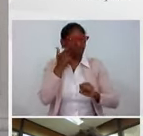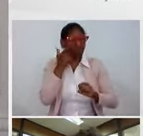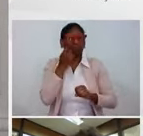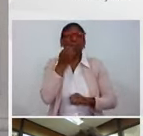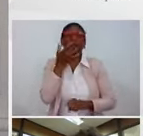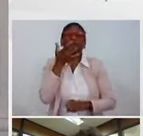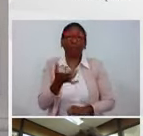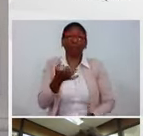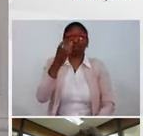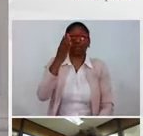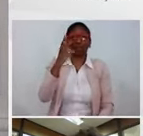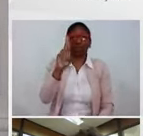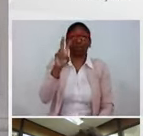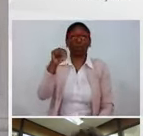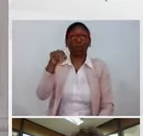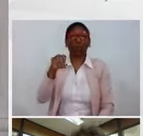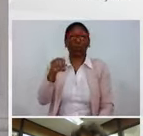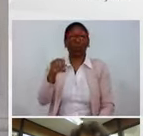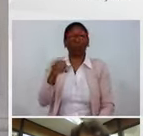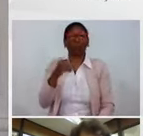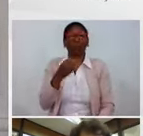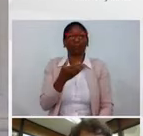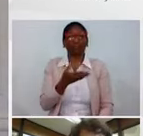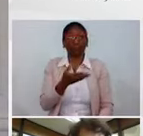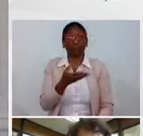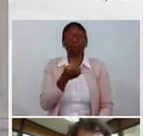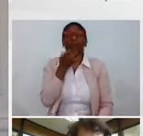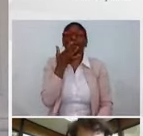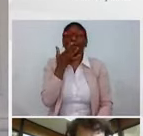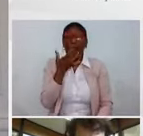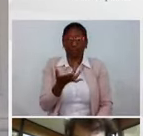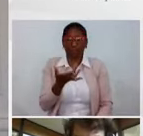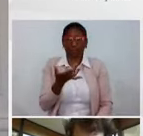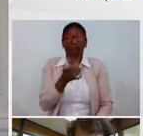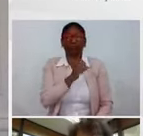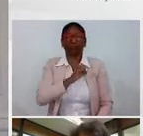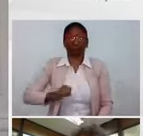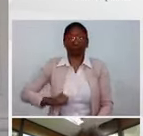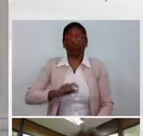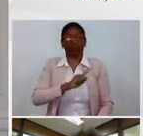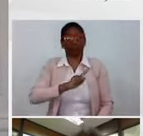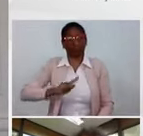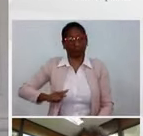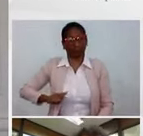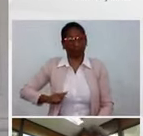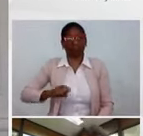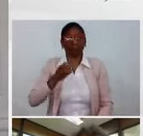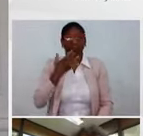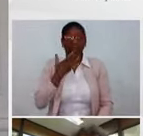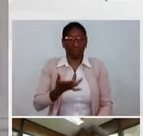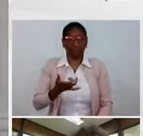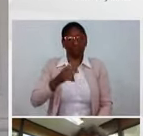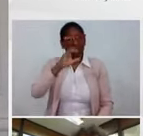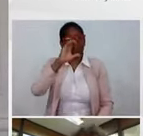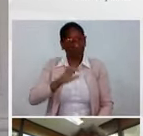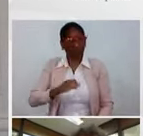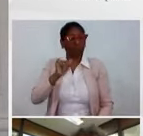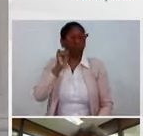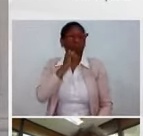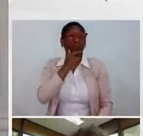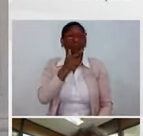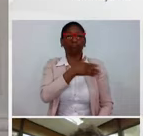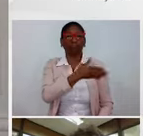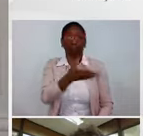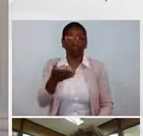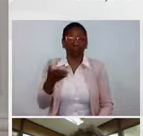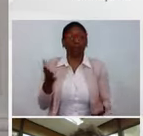A palavra está contigo. Boa tarde, senhor governador. Boa tarde aos cidadãos e cidadãs que nos acompanham. Eu